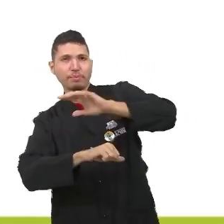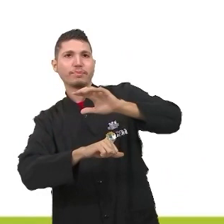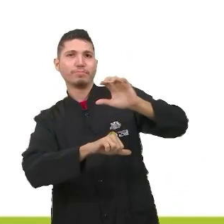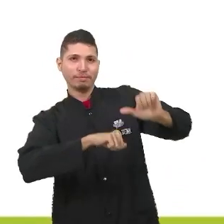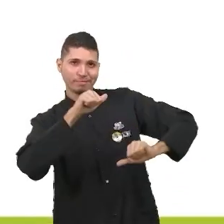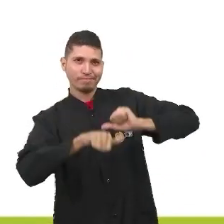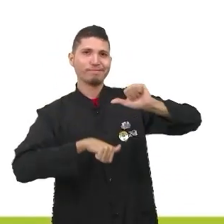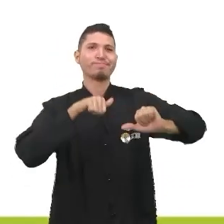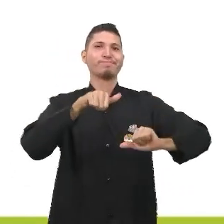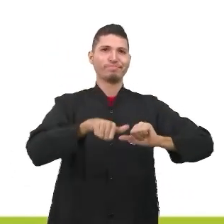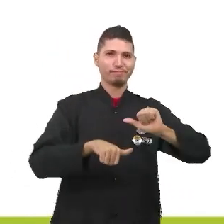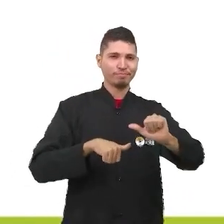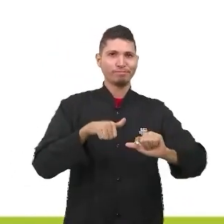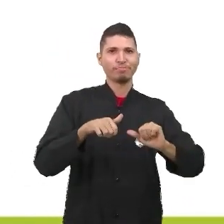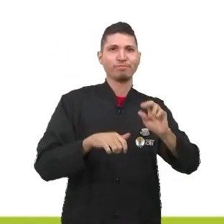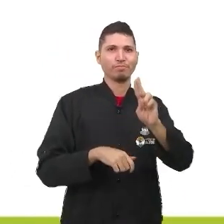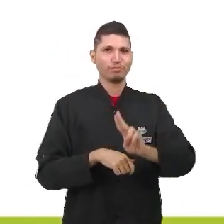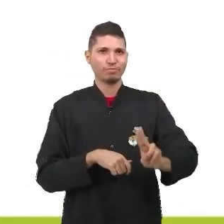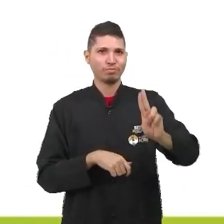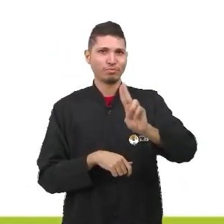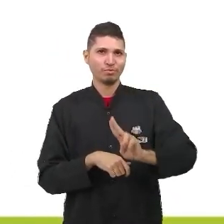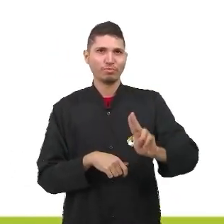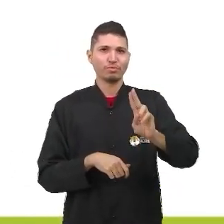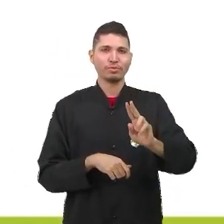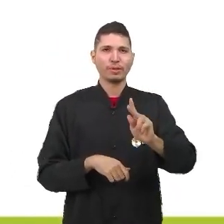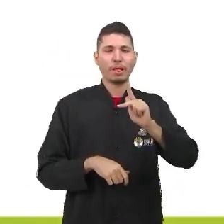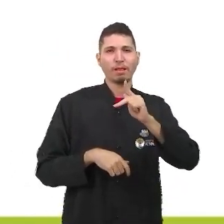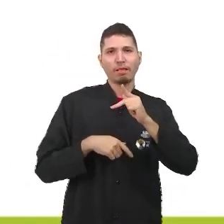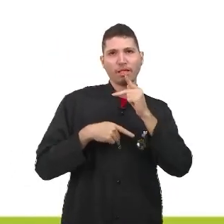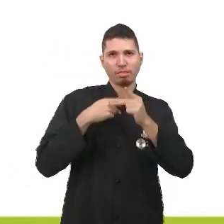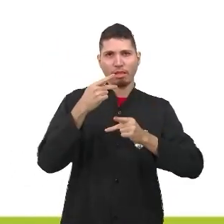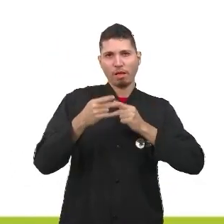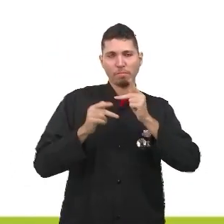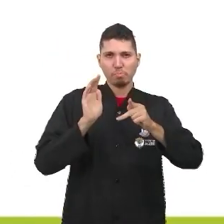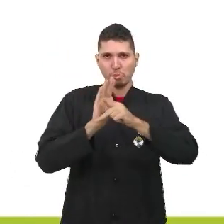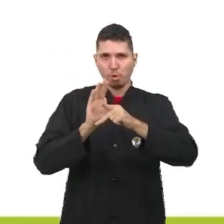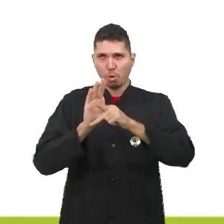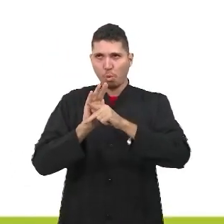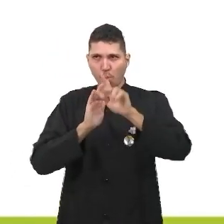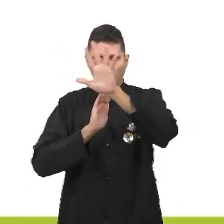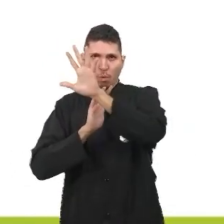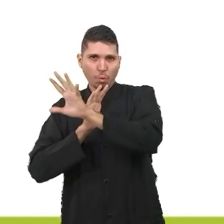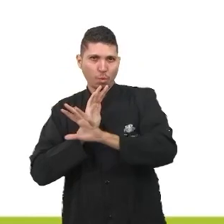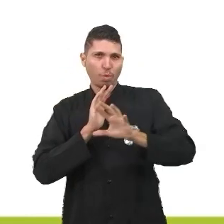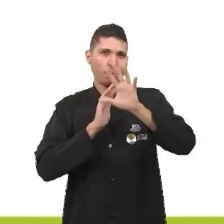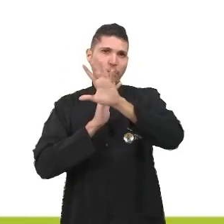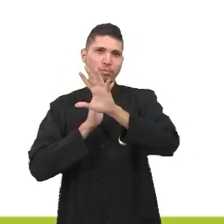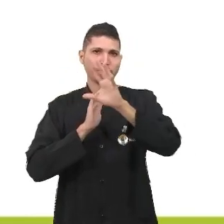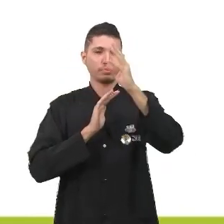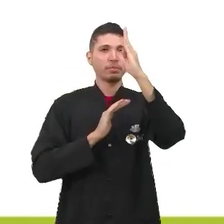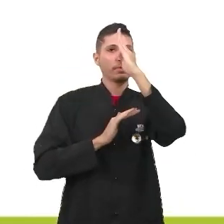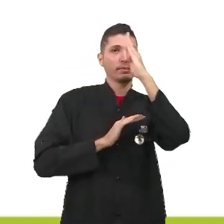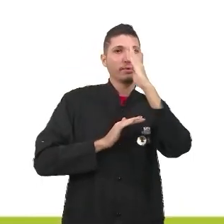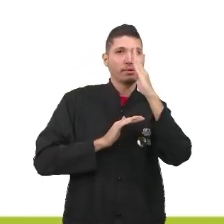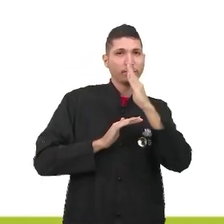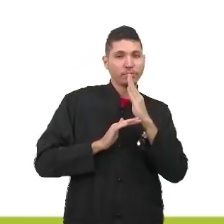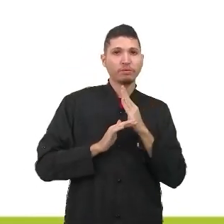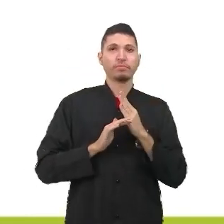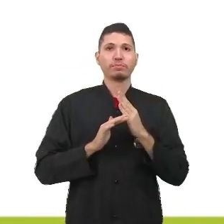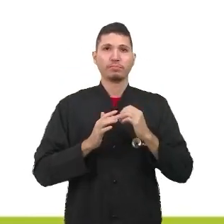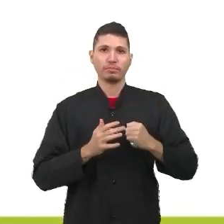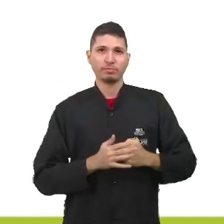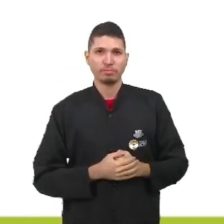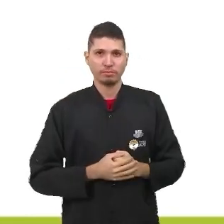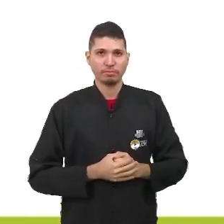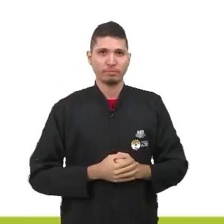linguagem nacional, uso dos regionalismos e de elementos da cultura popular brasileira, experimentação formal, o